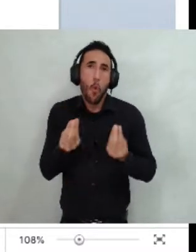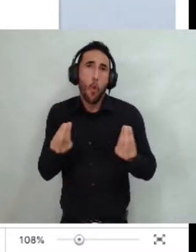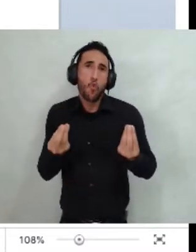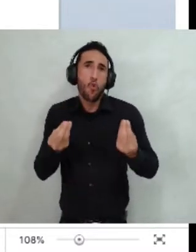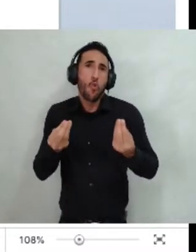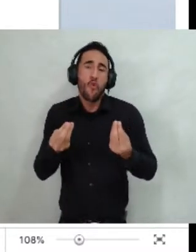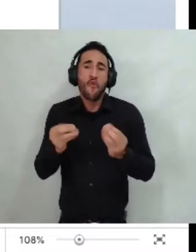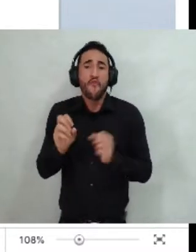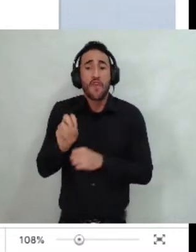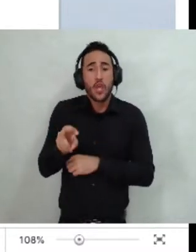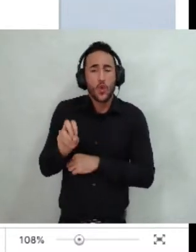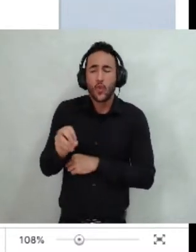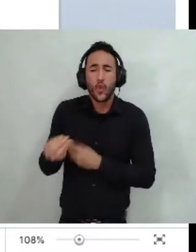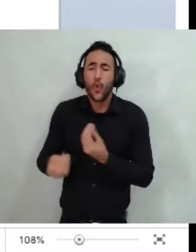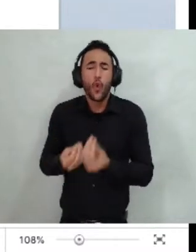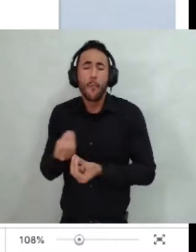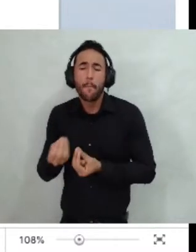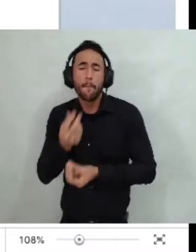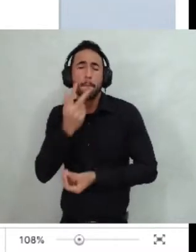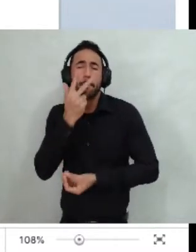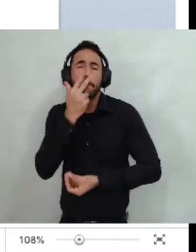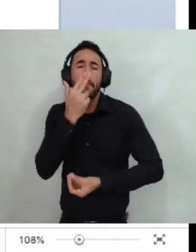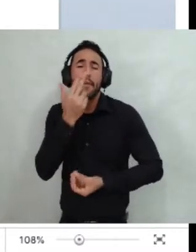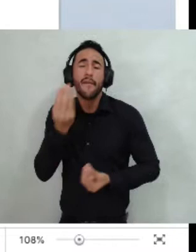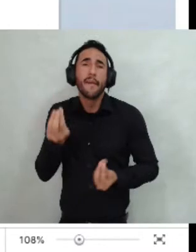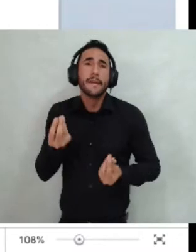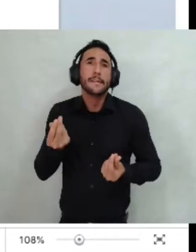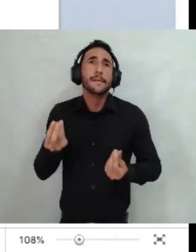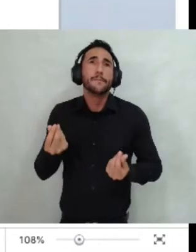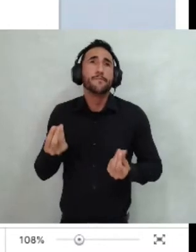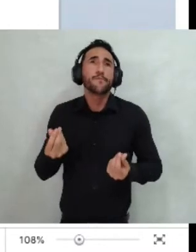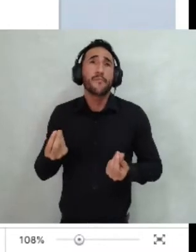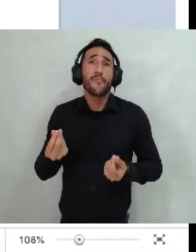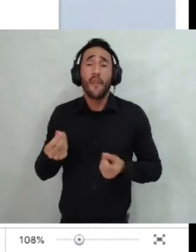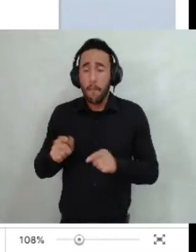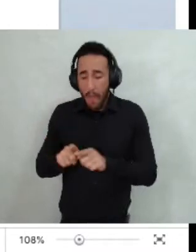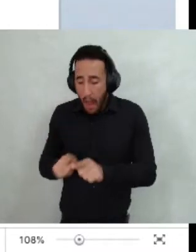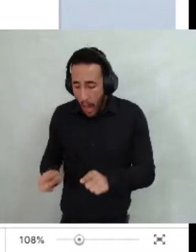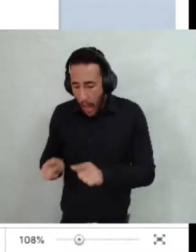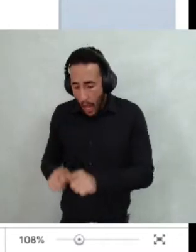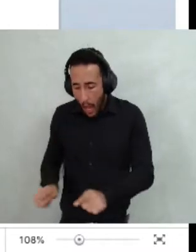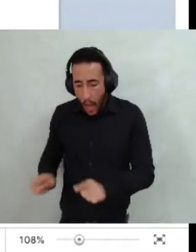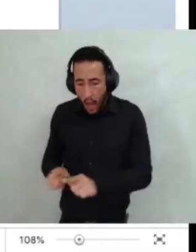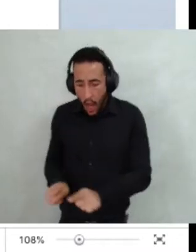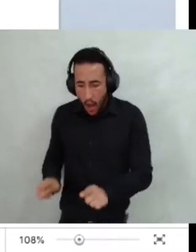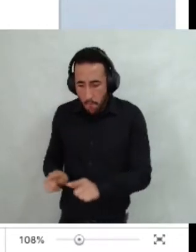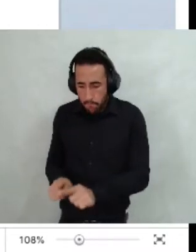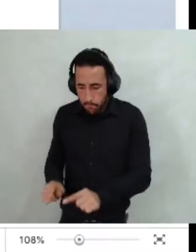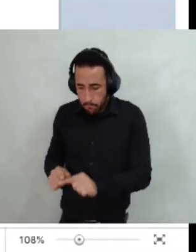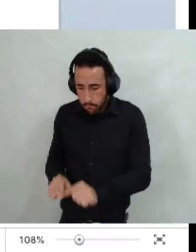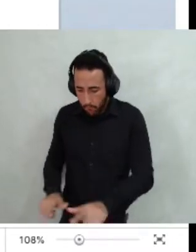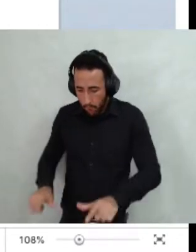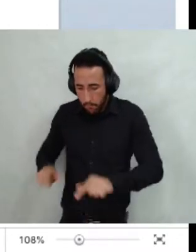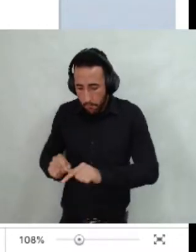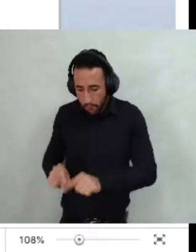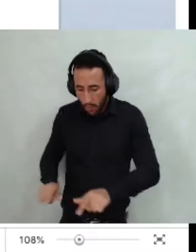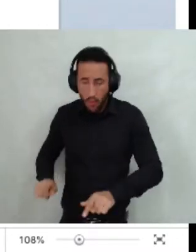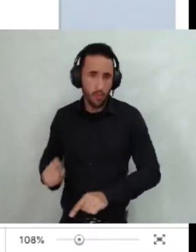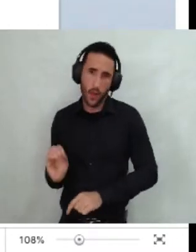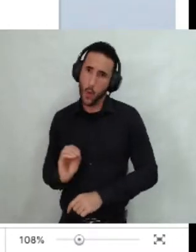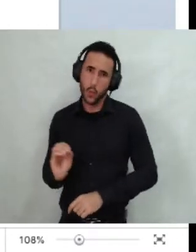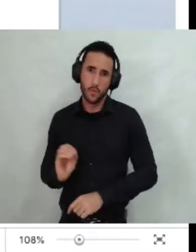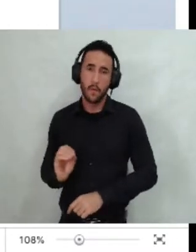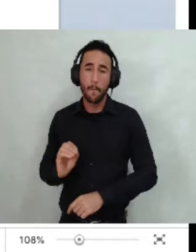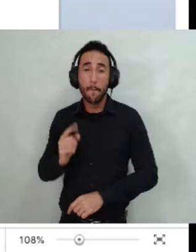necessariamente preciso de muitas amplificações para poder enxergar a fluorescência